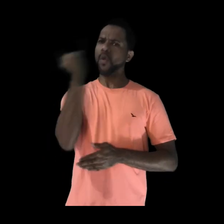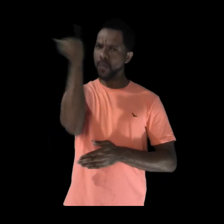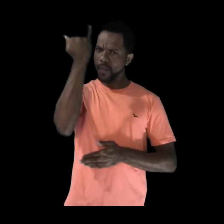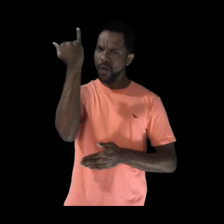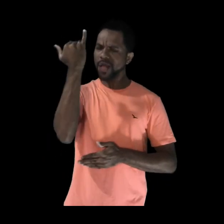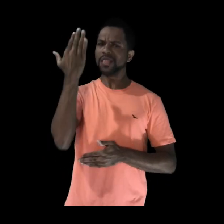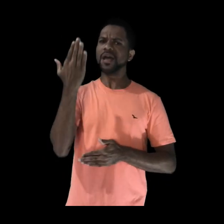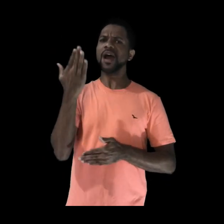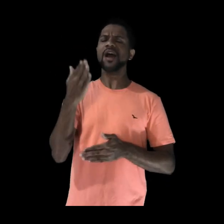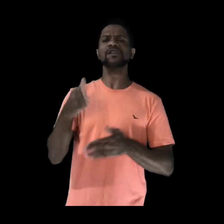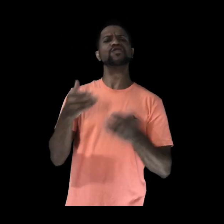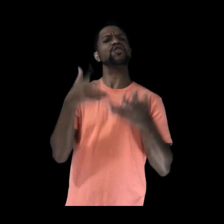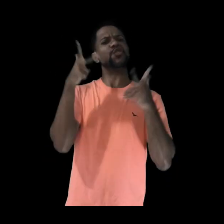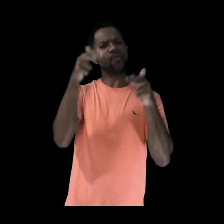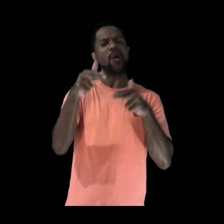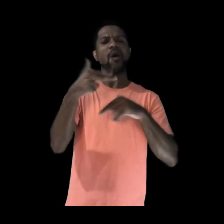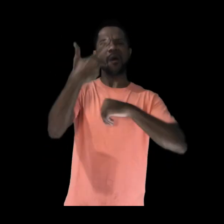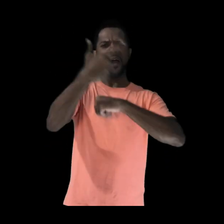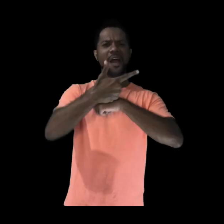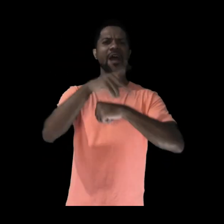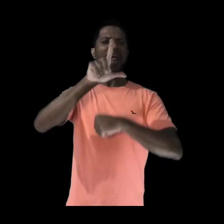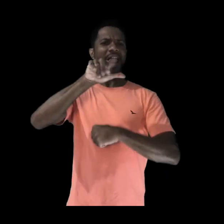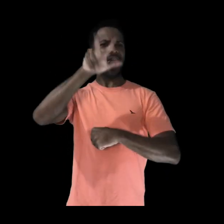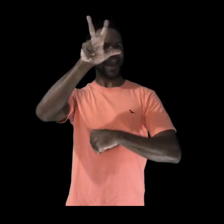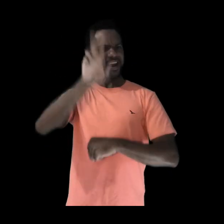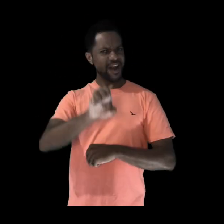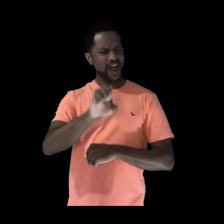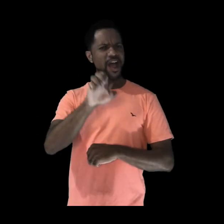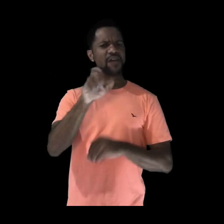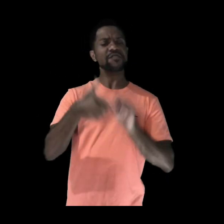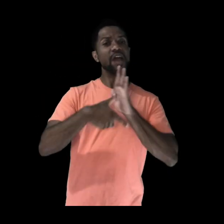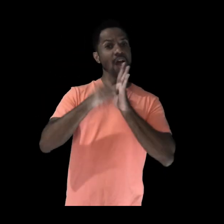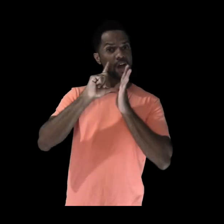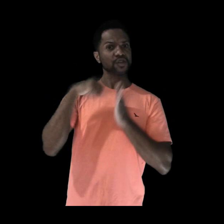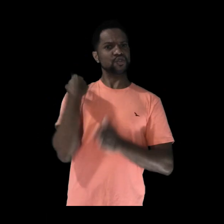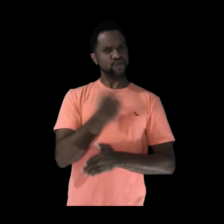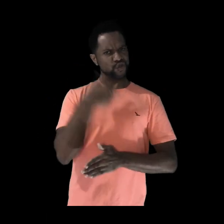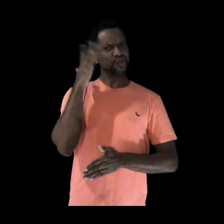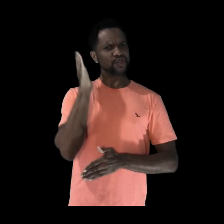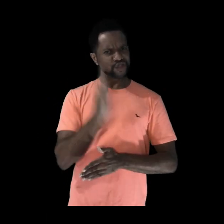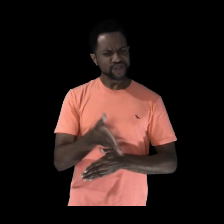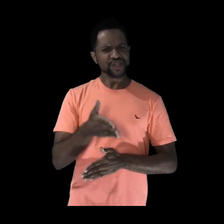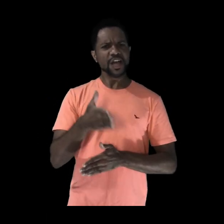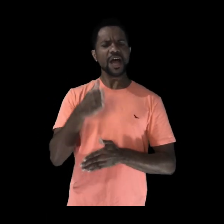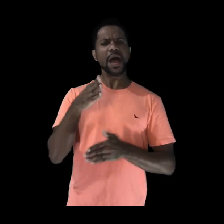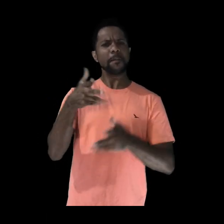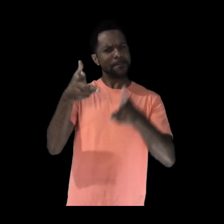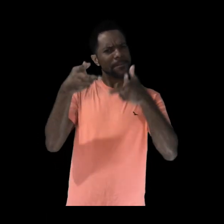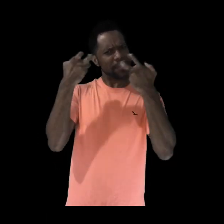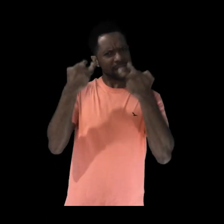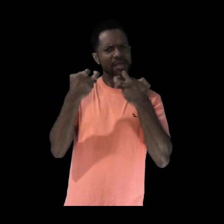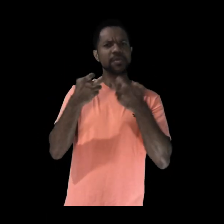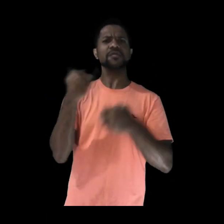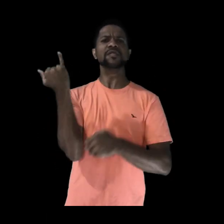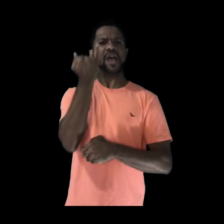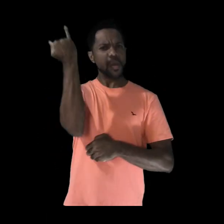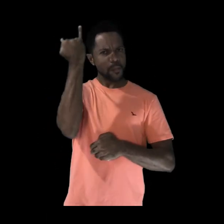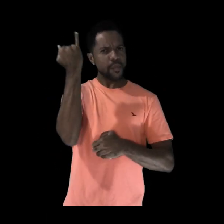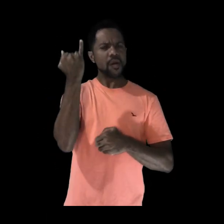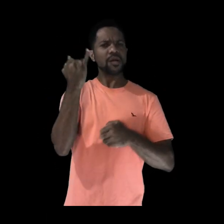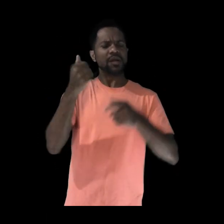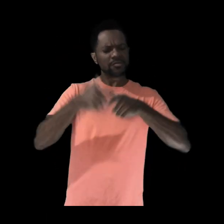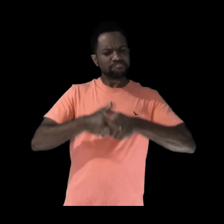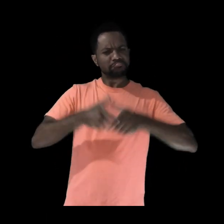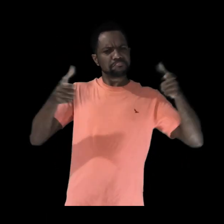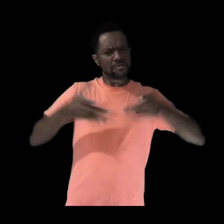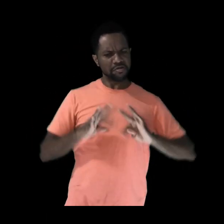fazer lives. Acho que é uma ferramenta que ela veio para ficar, né? Tanto a gente já tinha observado ainda no ano passado um crescimento muito grande